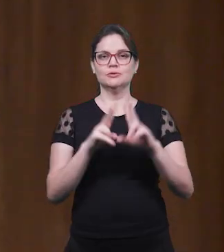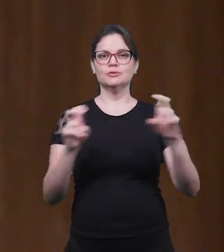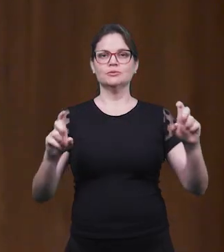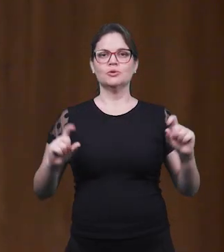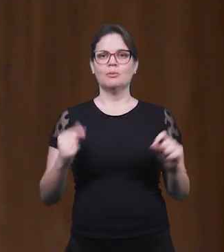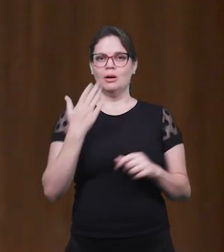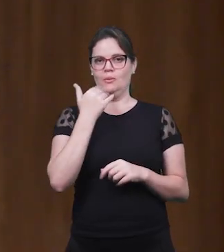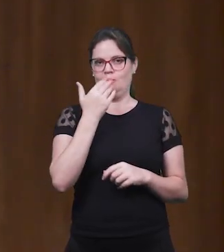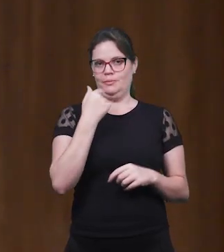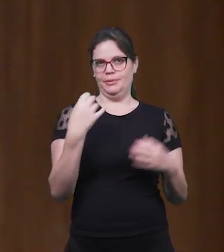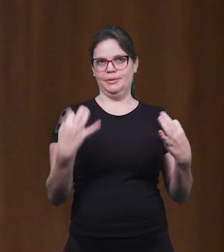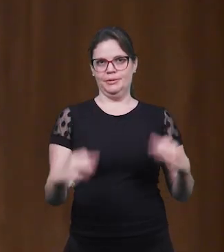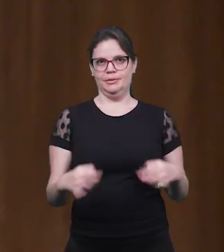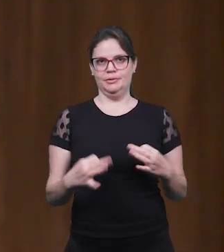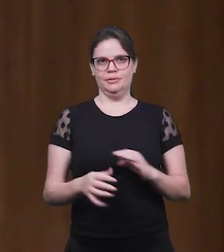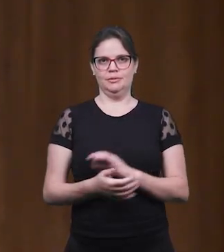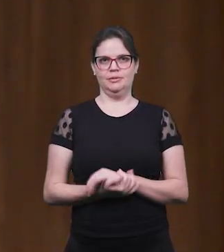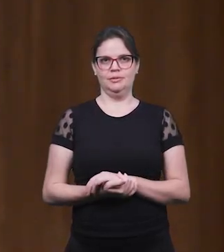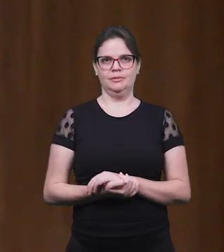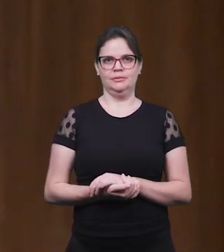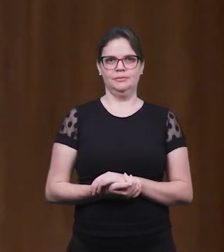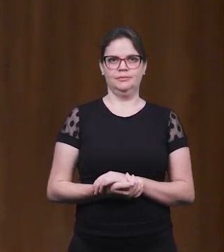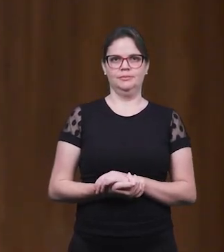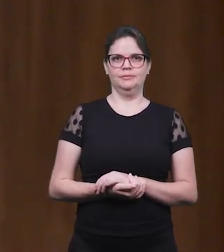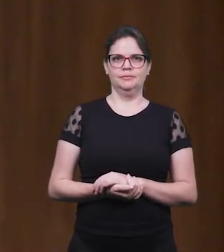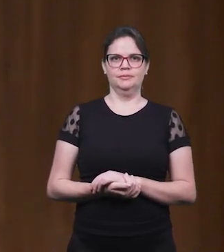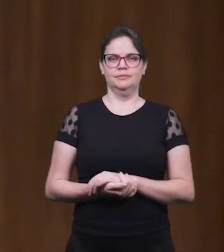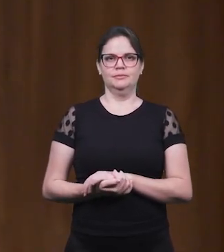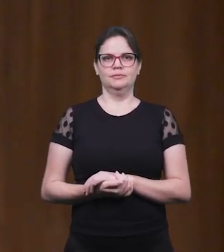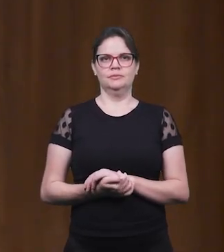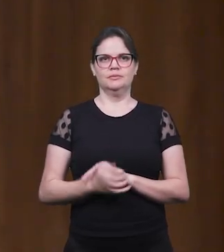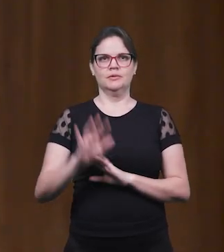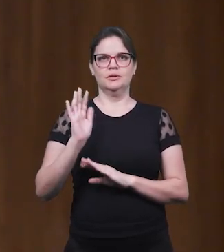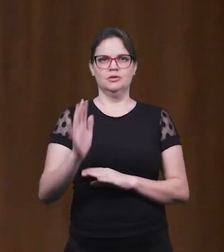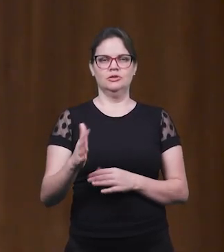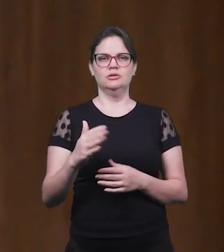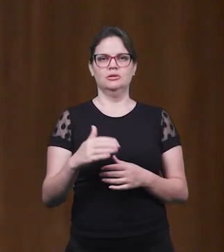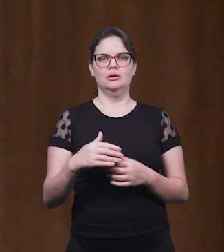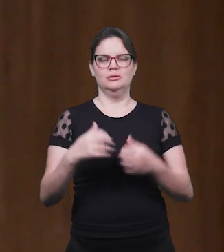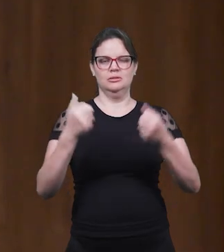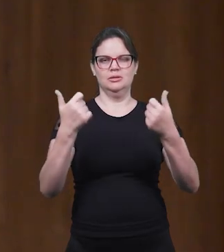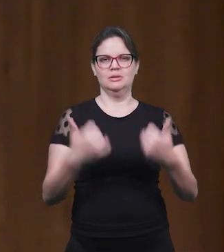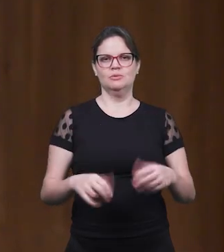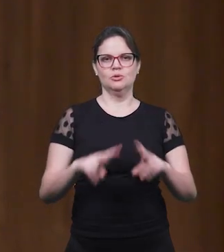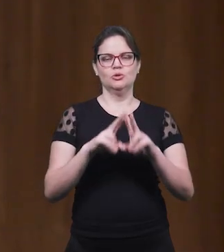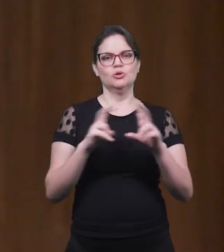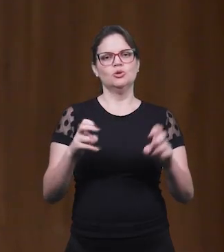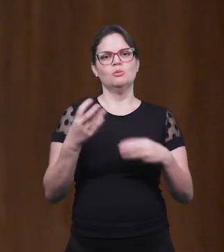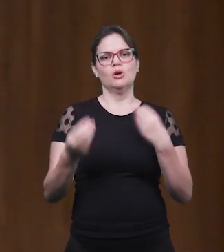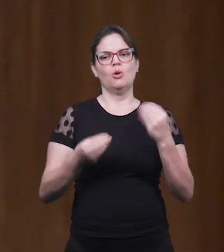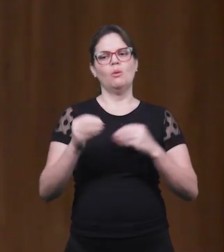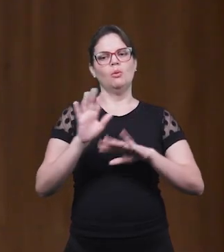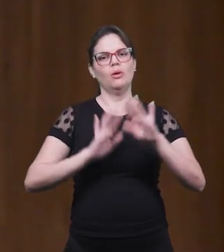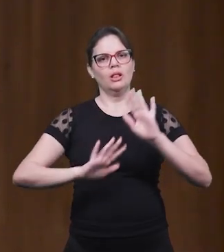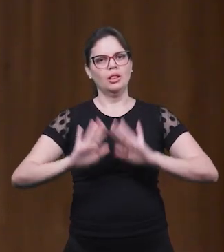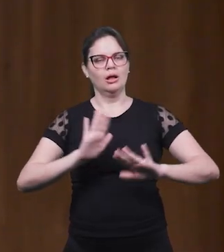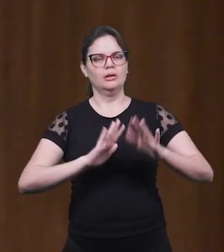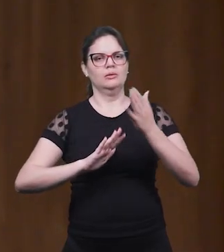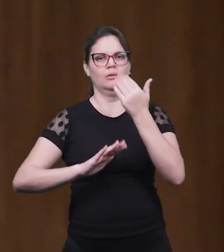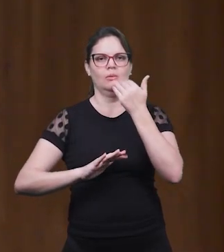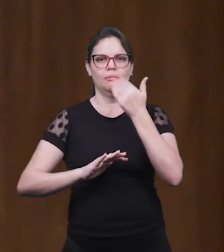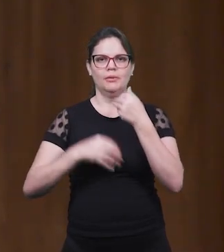de alimentação, né? Nós chegamos a falar alguma coisa, mas você comentou comigo sobre os cuidados, até a forma